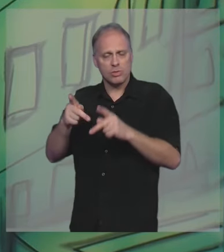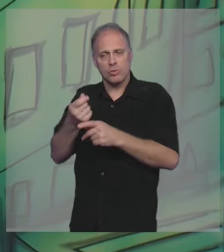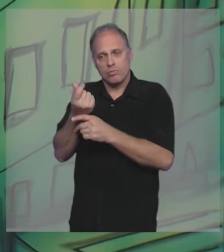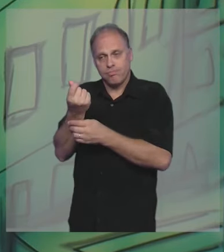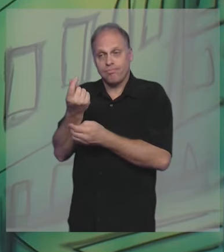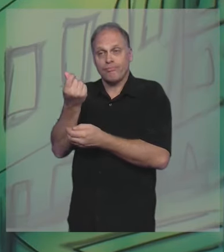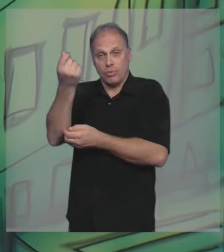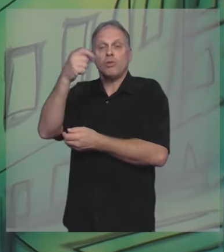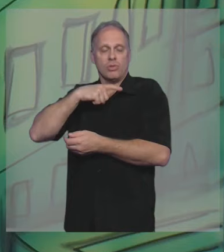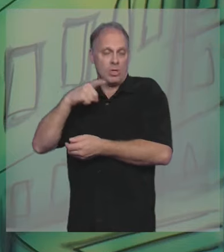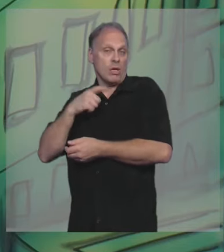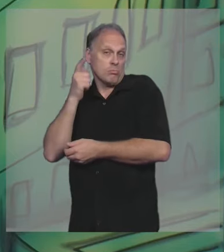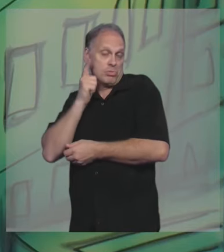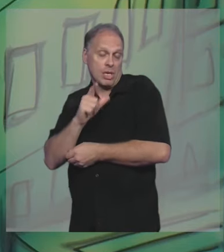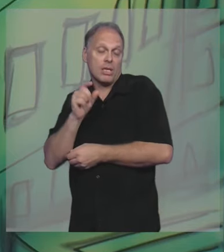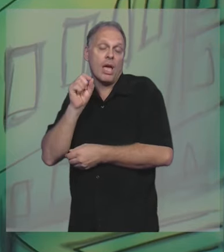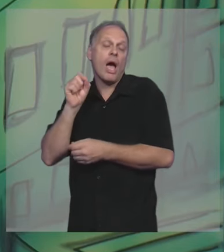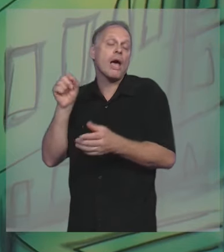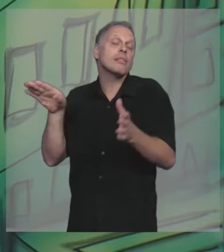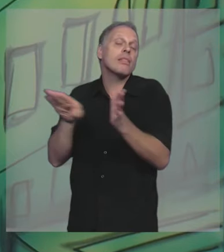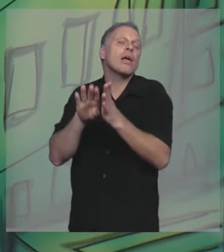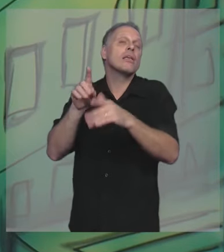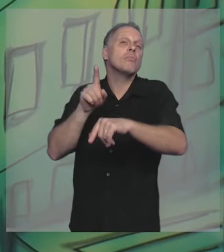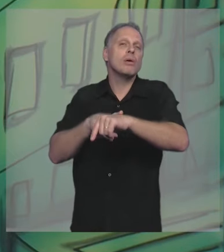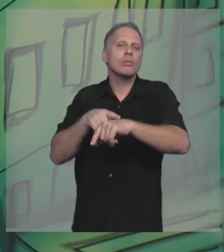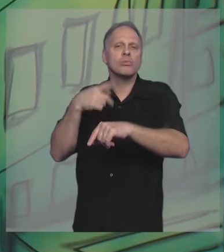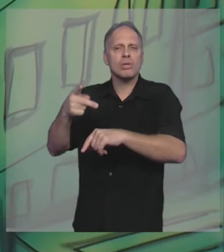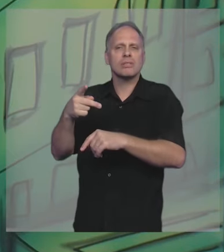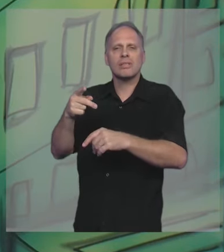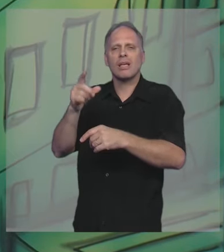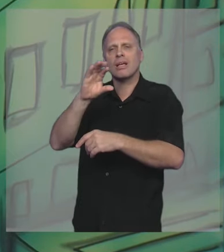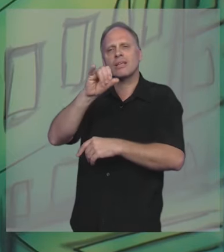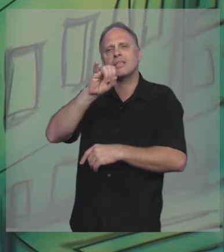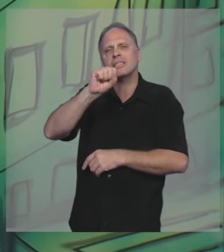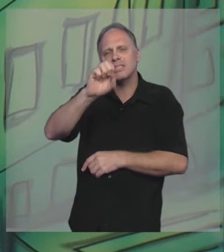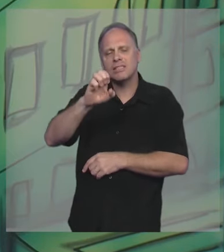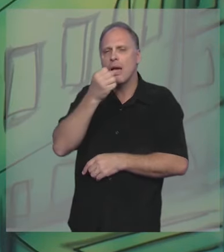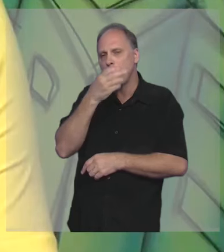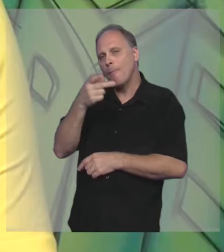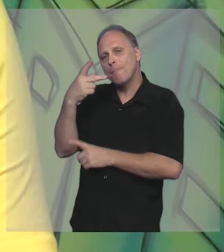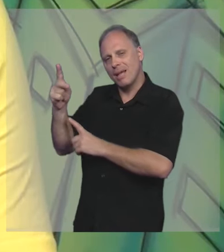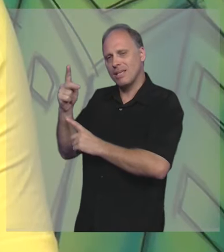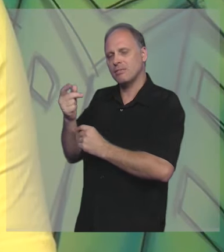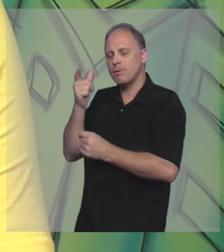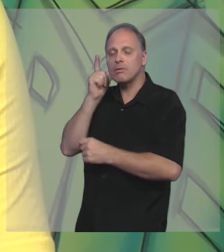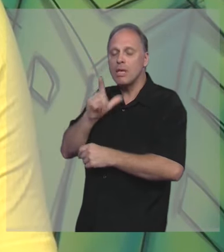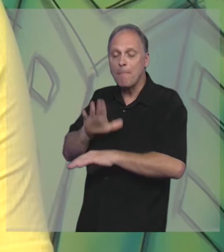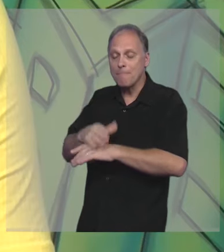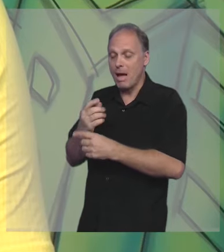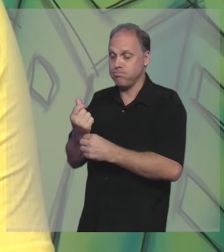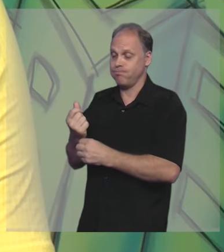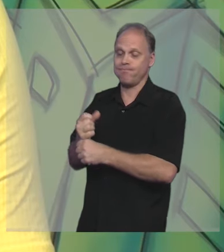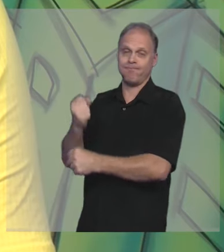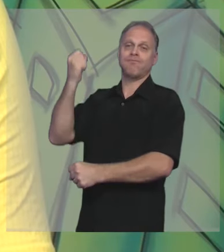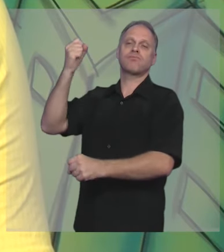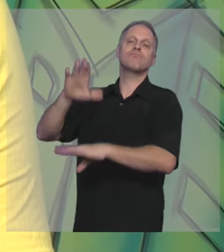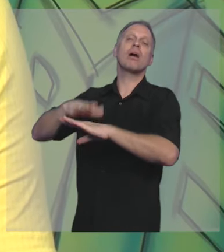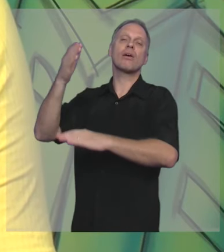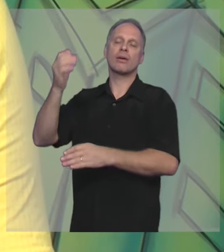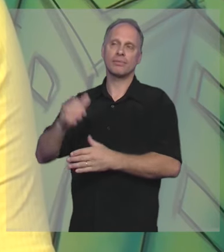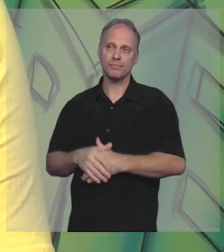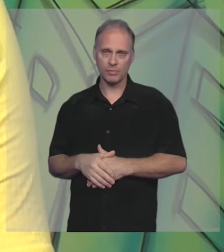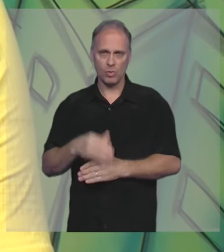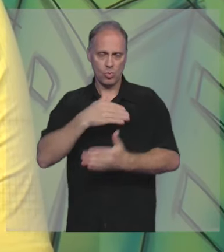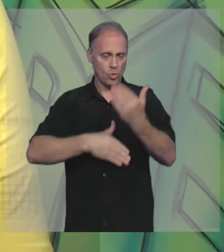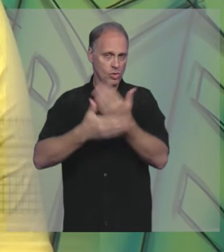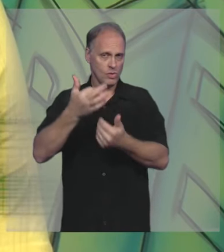investidores, né? Até que ponto também não serve para eles essa crise? Esse mercado, toda a questão tá, do